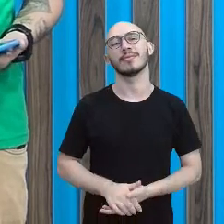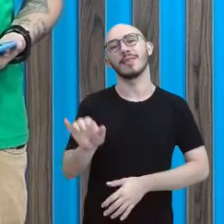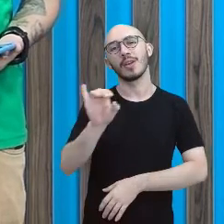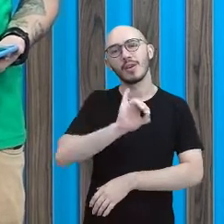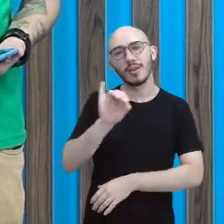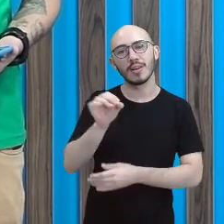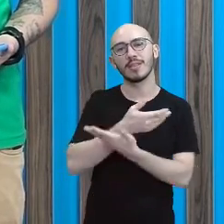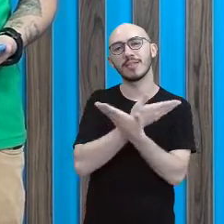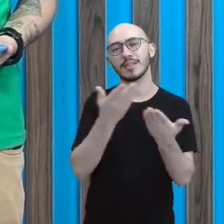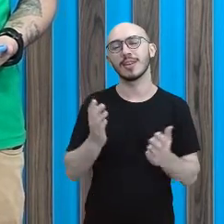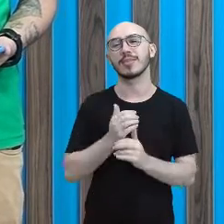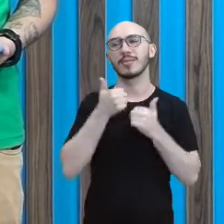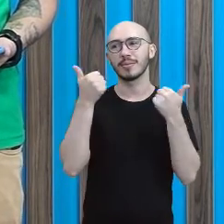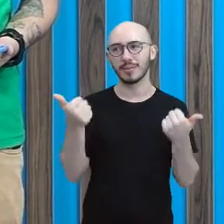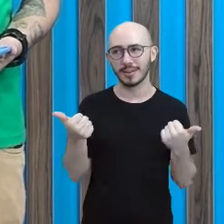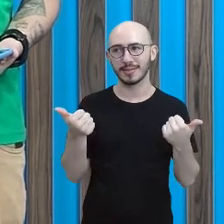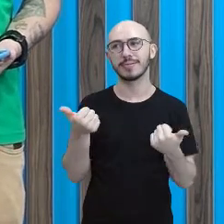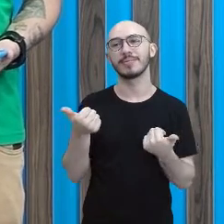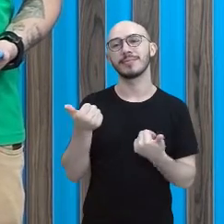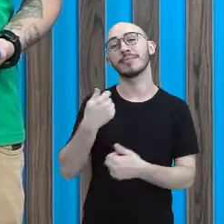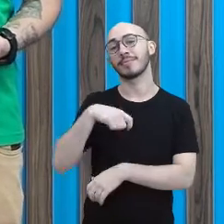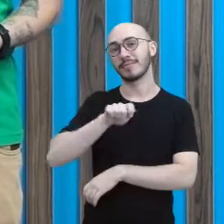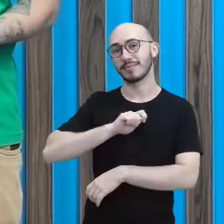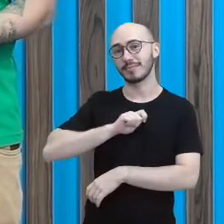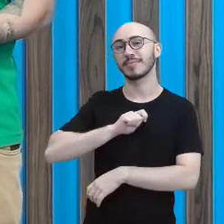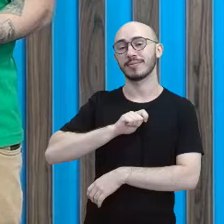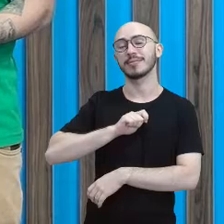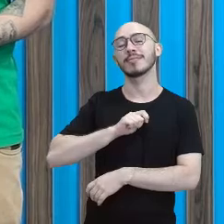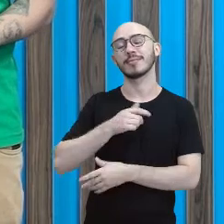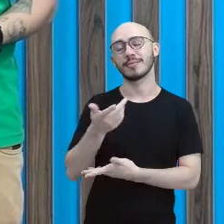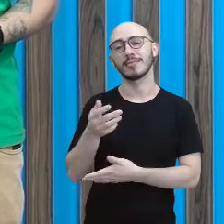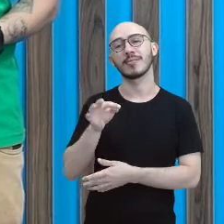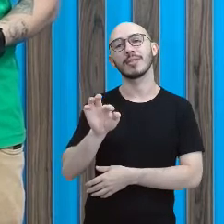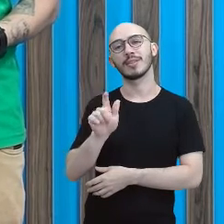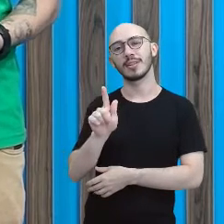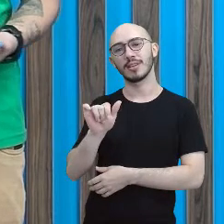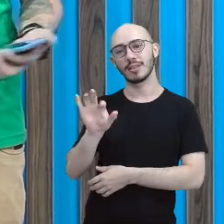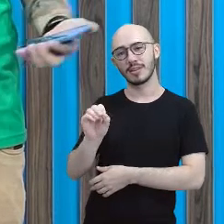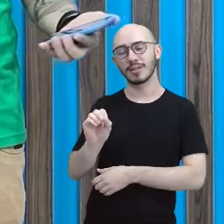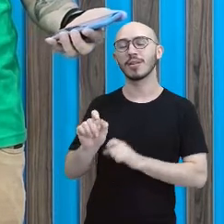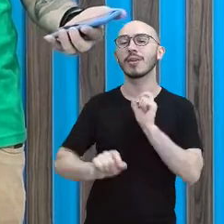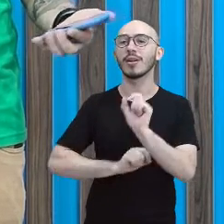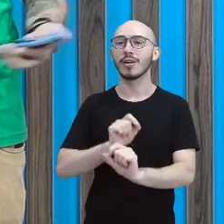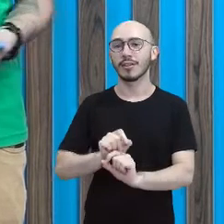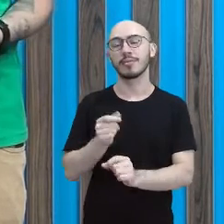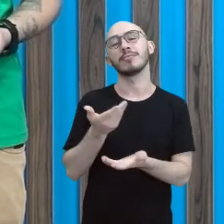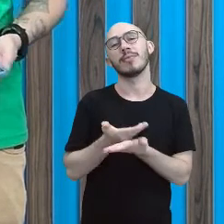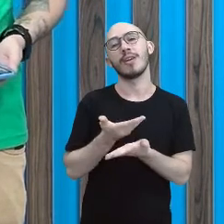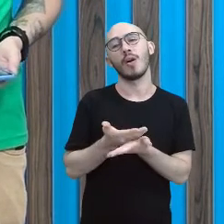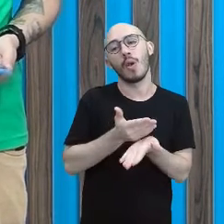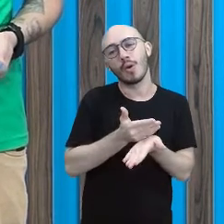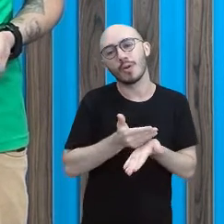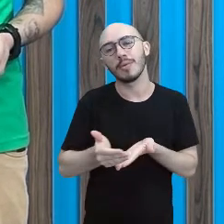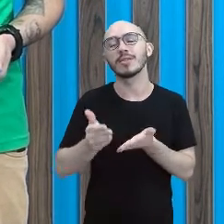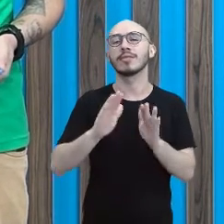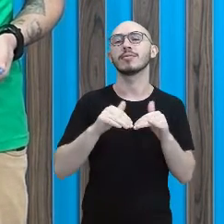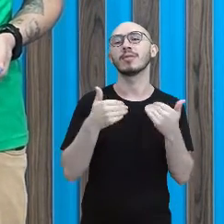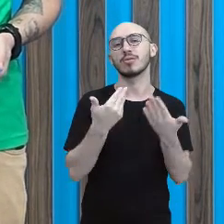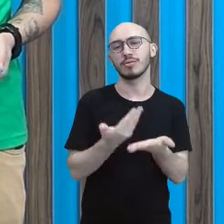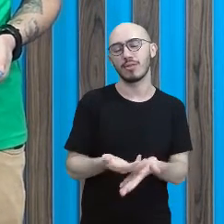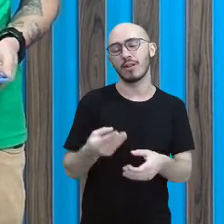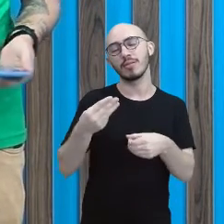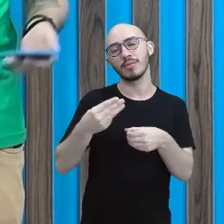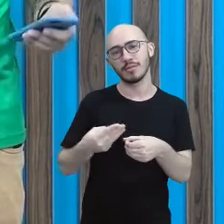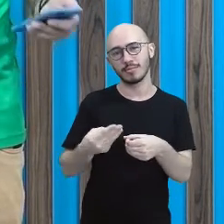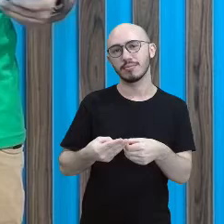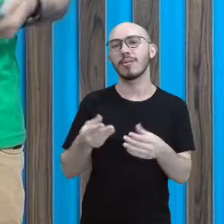pessoal, tudo bem? Eu me chamo Tiago, professor de matemática, e estamos iniciando mais uma aula da Escola Municipal para Aulas Digitais